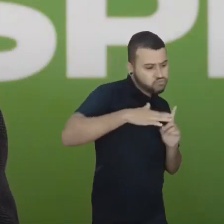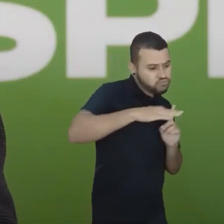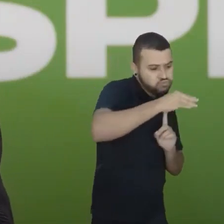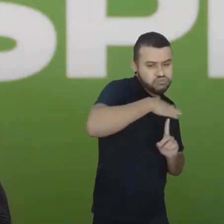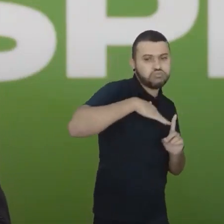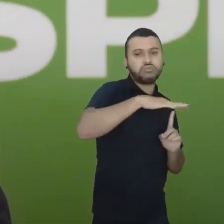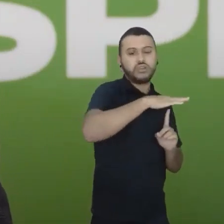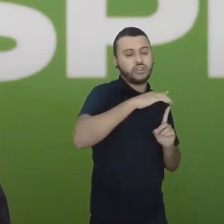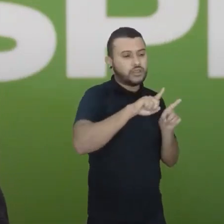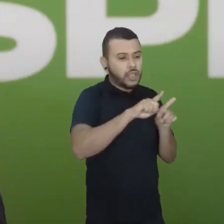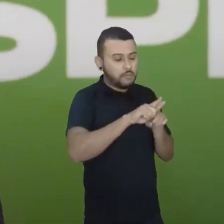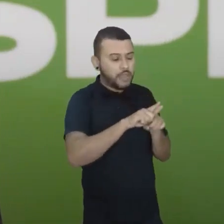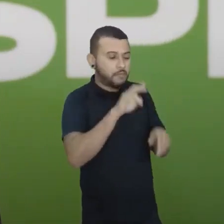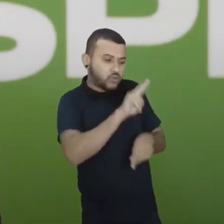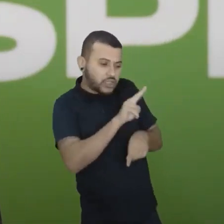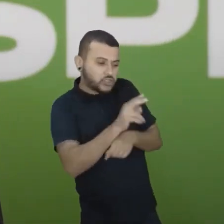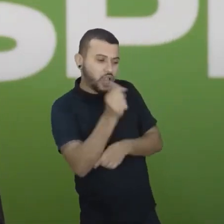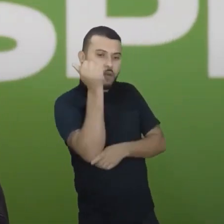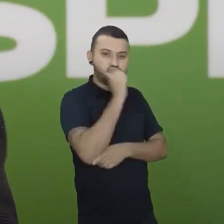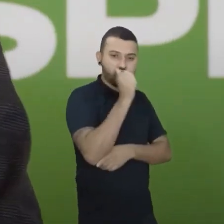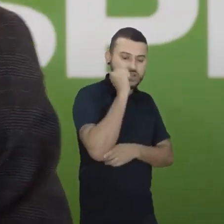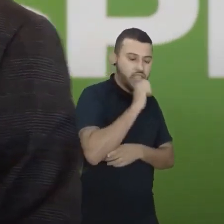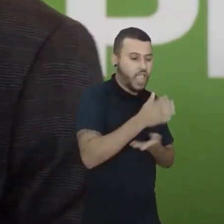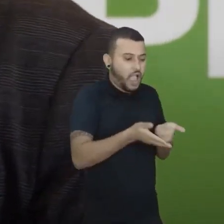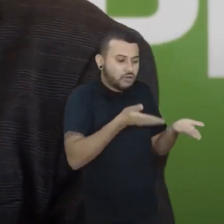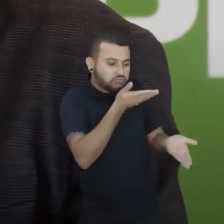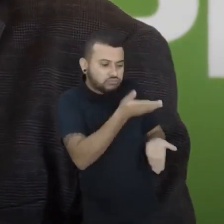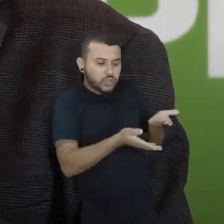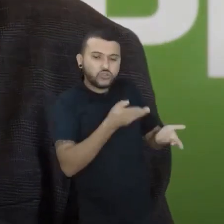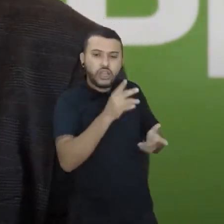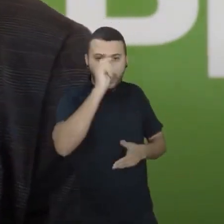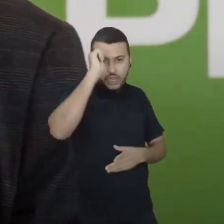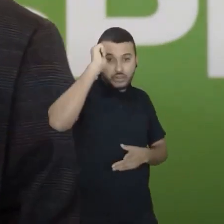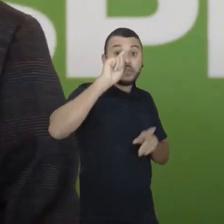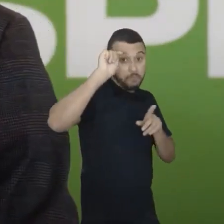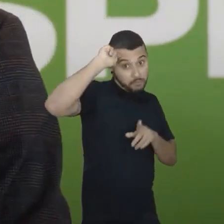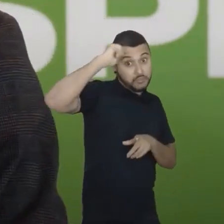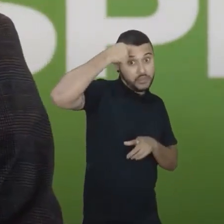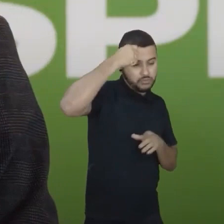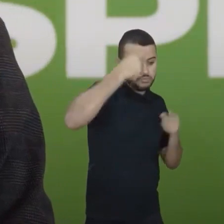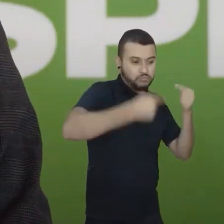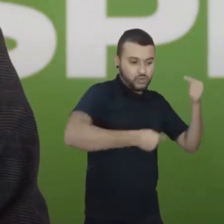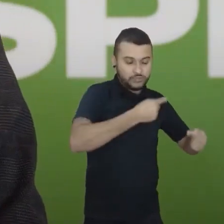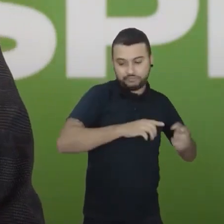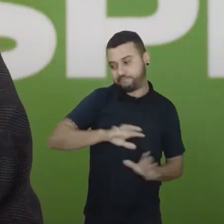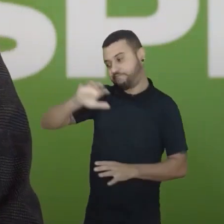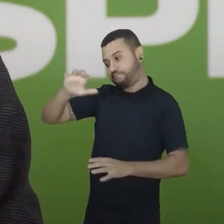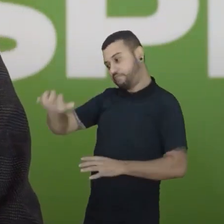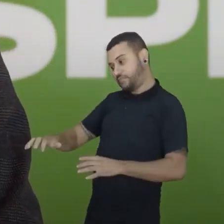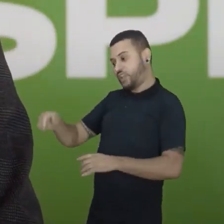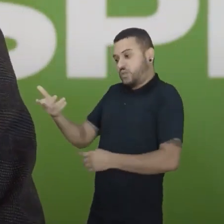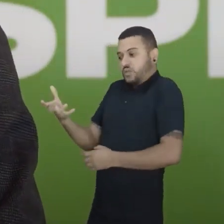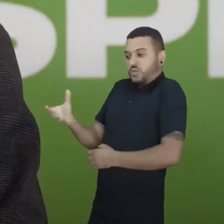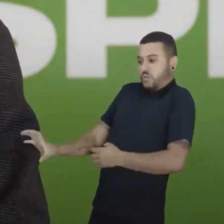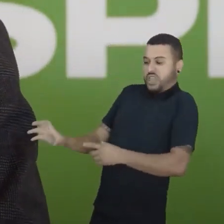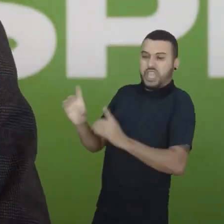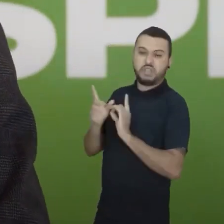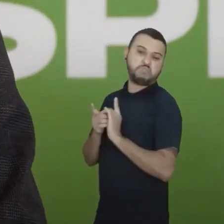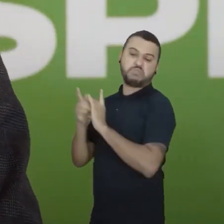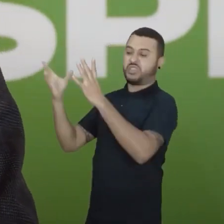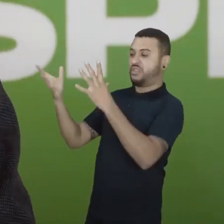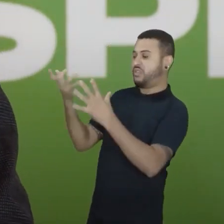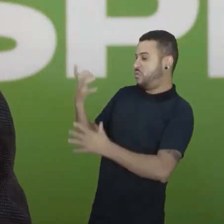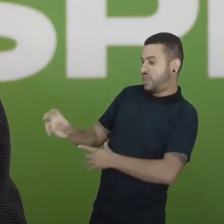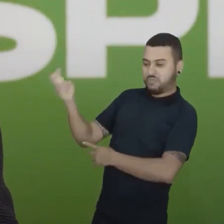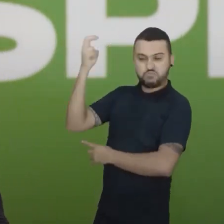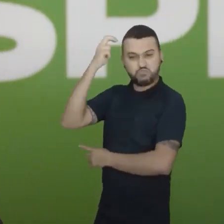da mulher, dos negros na política, e, de outro lado, um candidato que não gosta de democracia, que não gosta de cultura, que não gosta